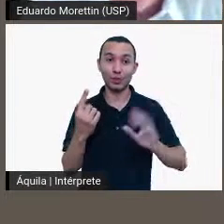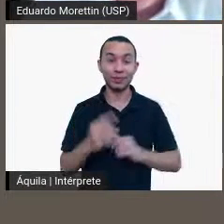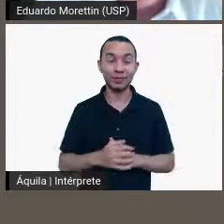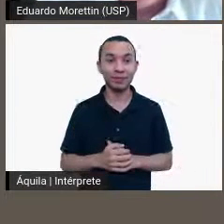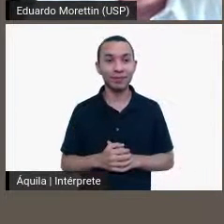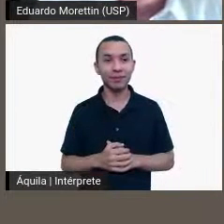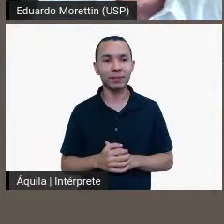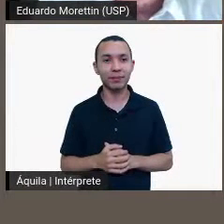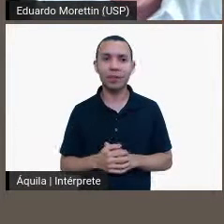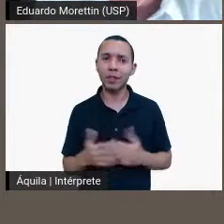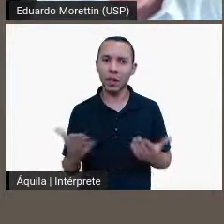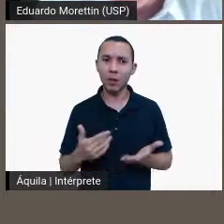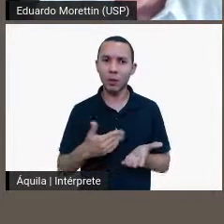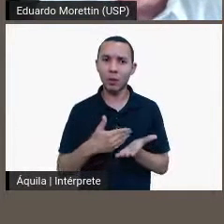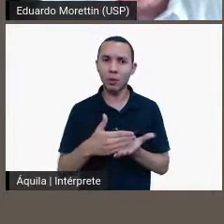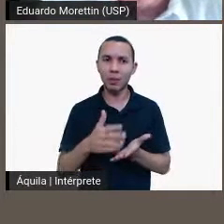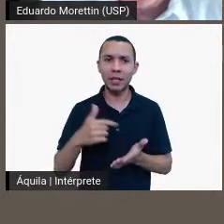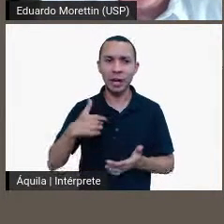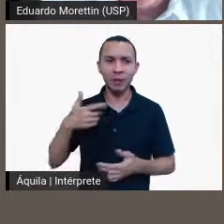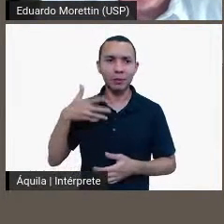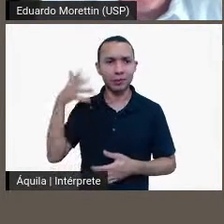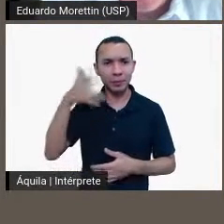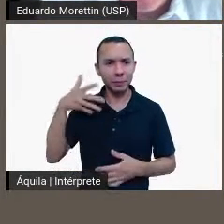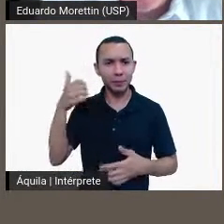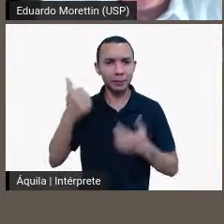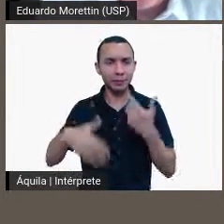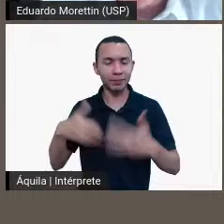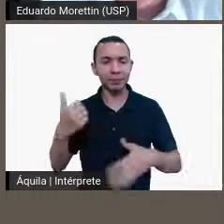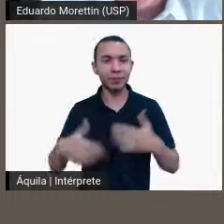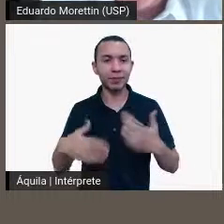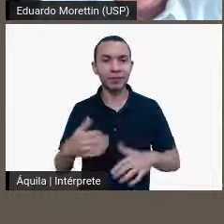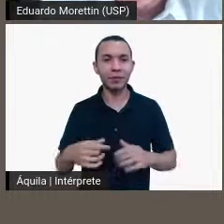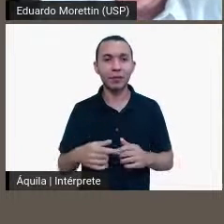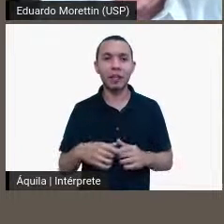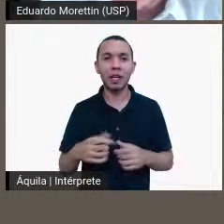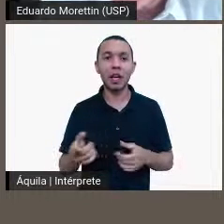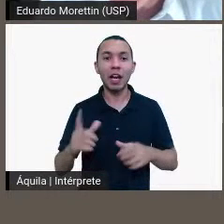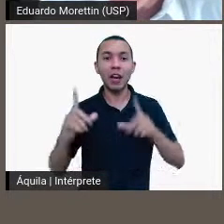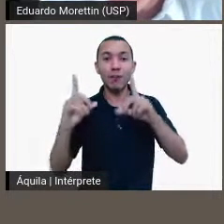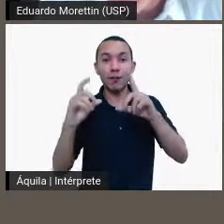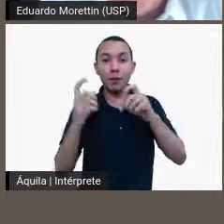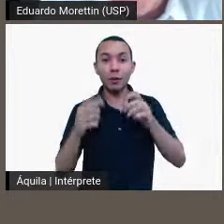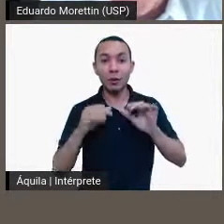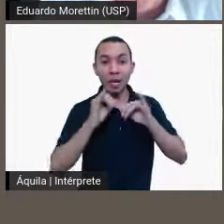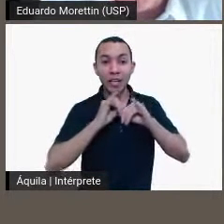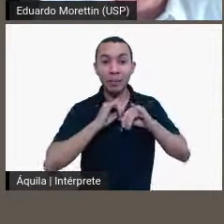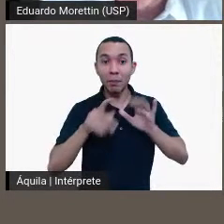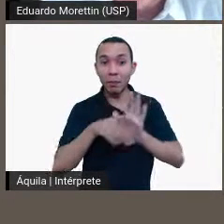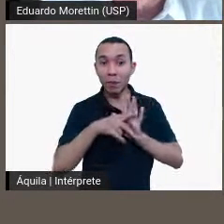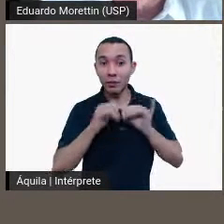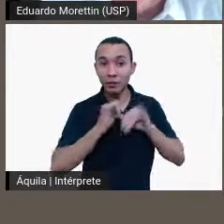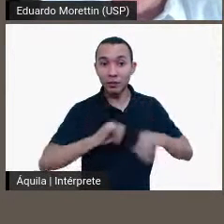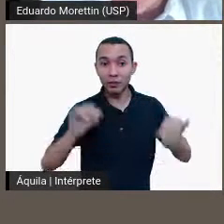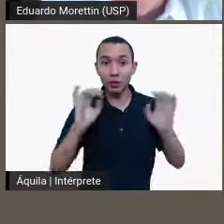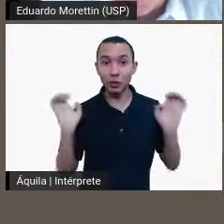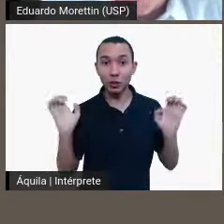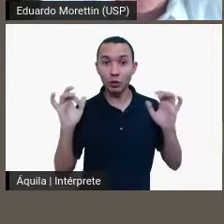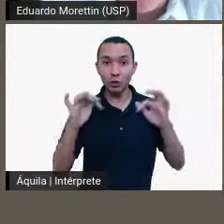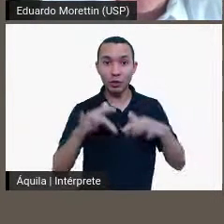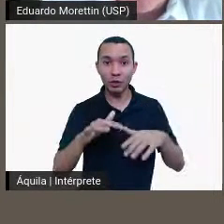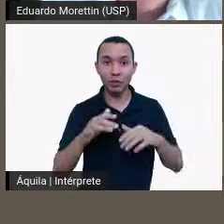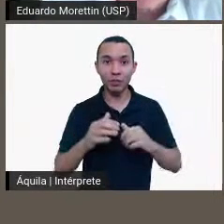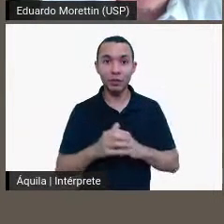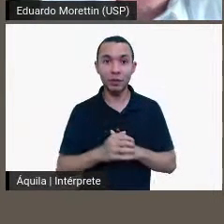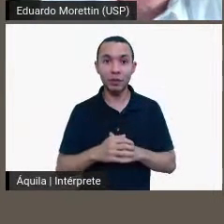vou iniciar a minha palestra retomando aqui a fotografia de divulgação do evento, do seminário